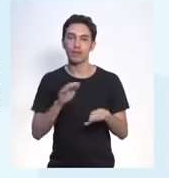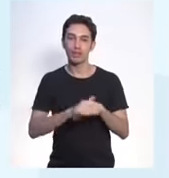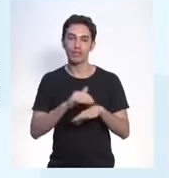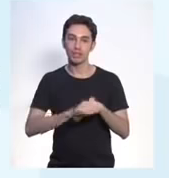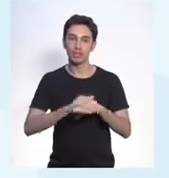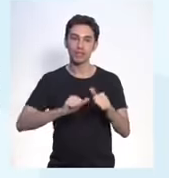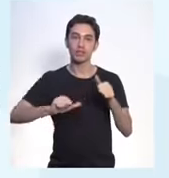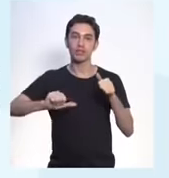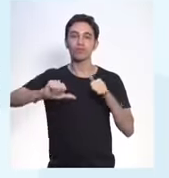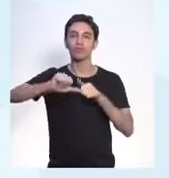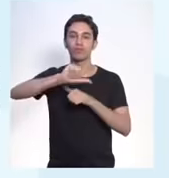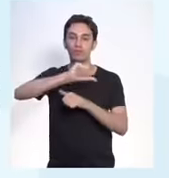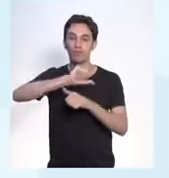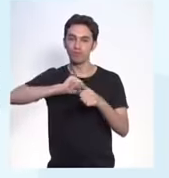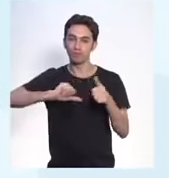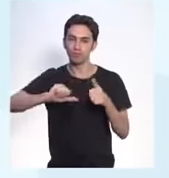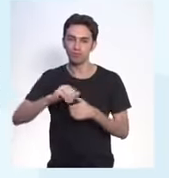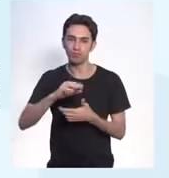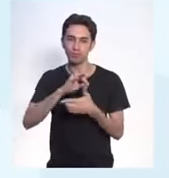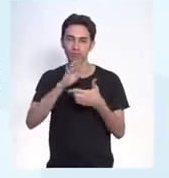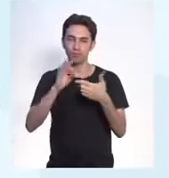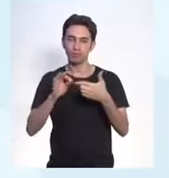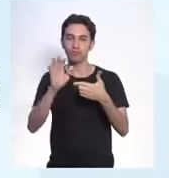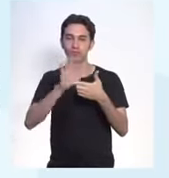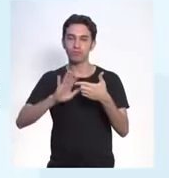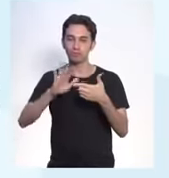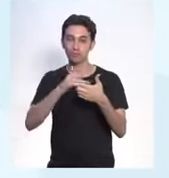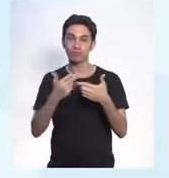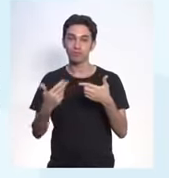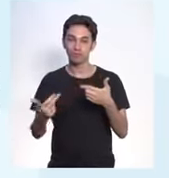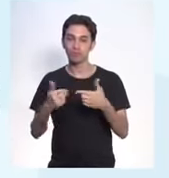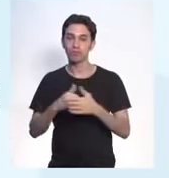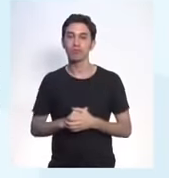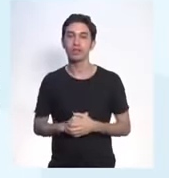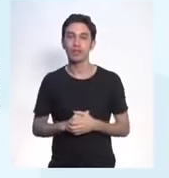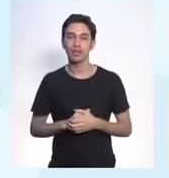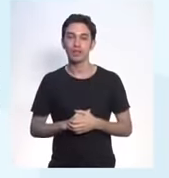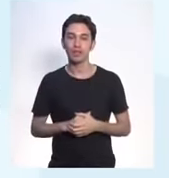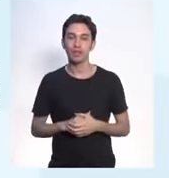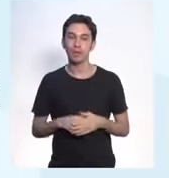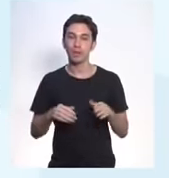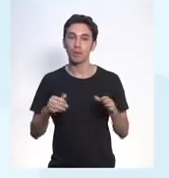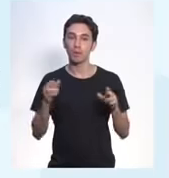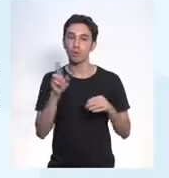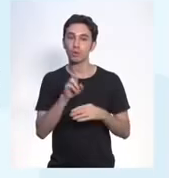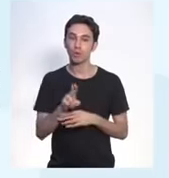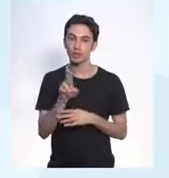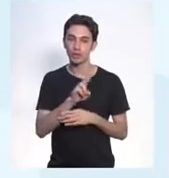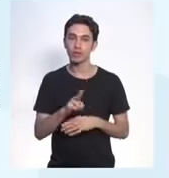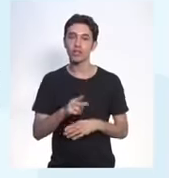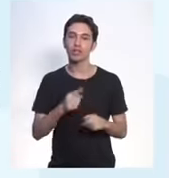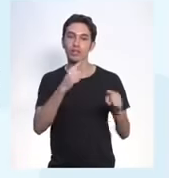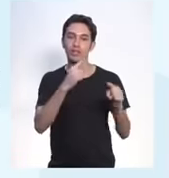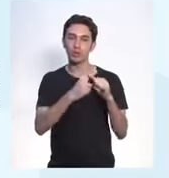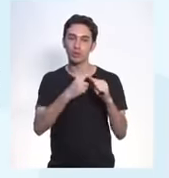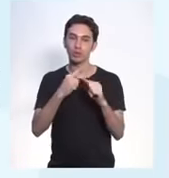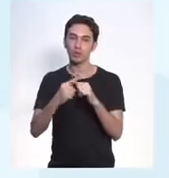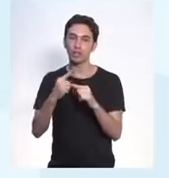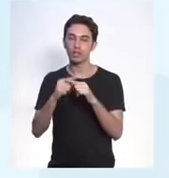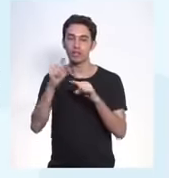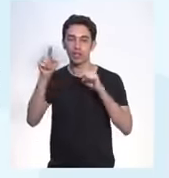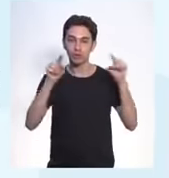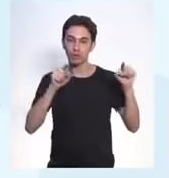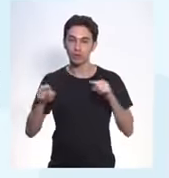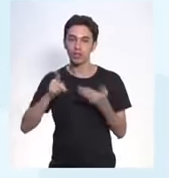transformações hoje aí nós vamos ver o modelo aí de transformação né mais específico já vou até antecipar já dar um spoiler